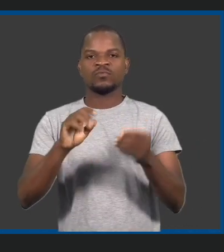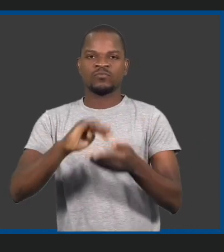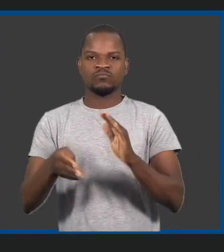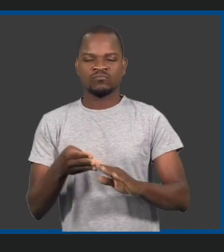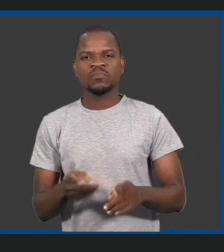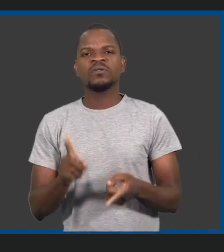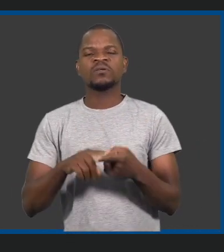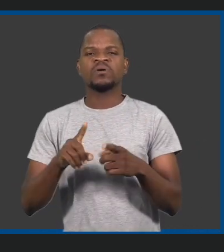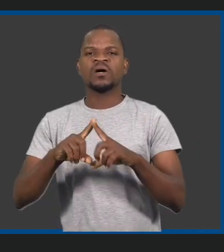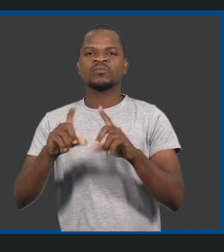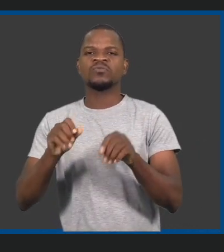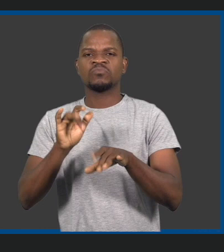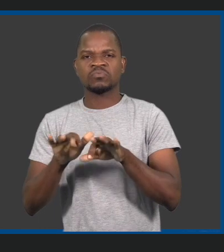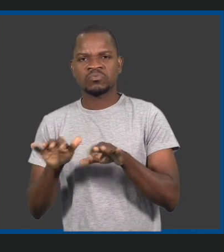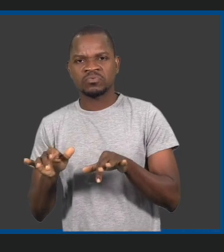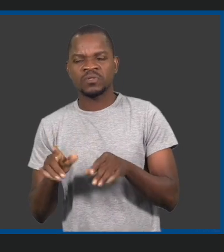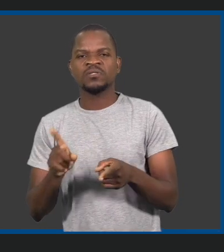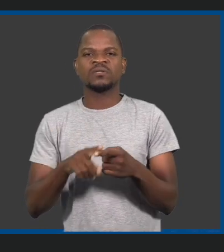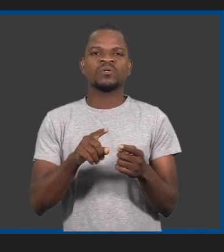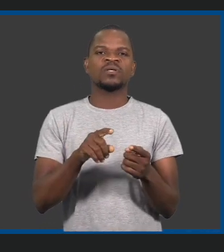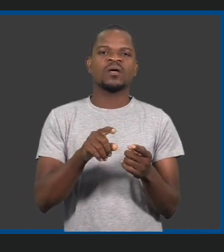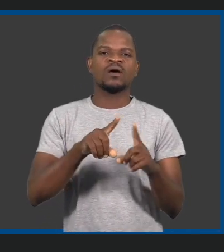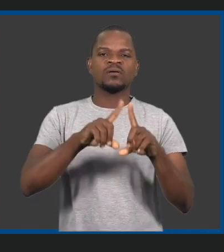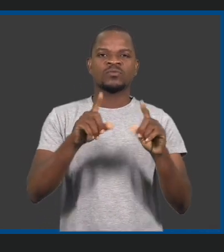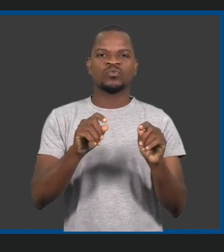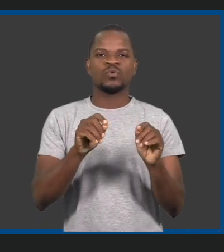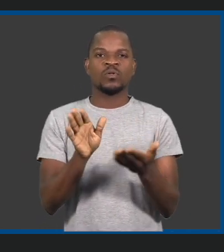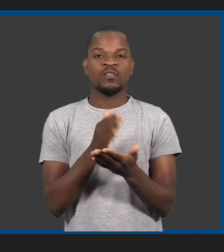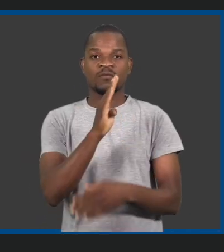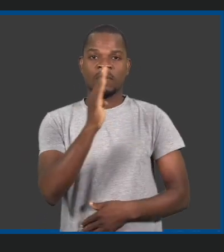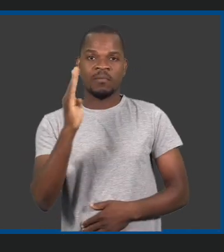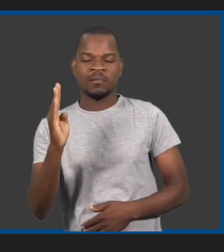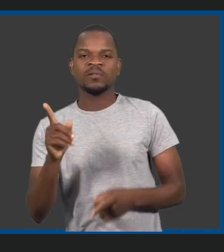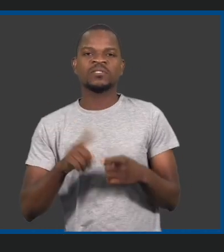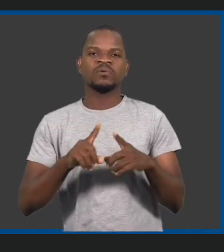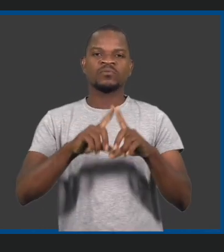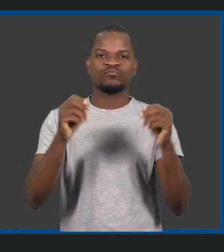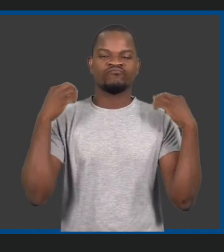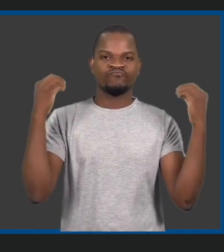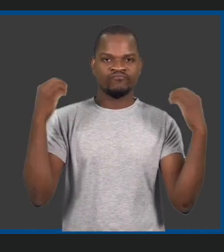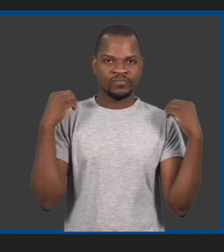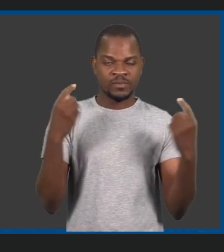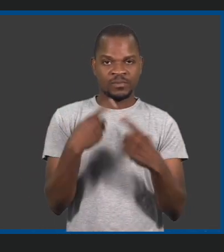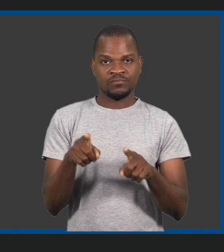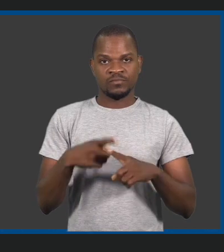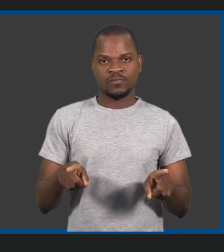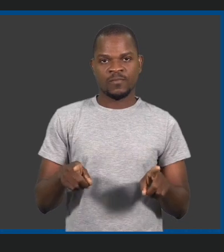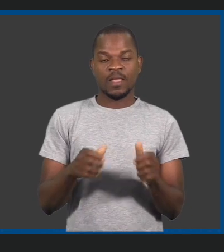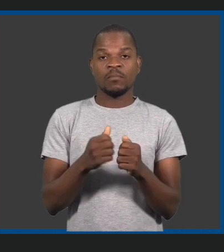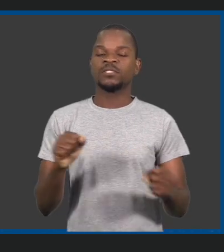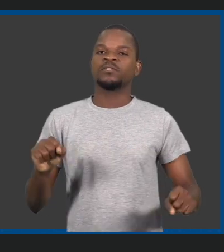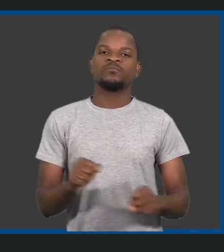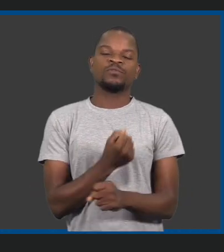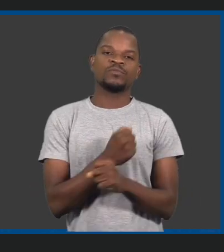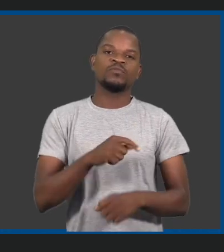Javela sem termos uma autorização. Toda a papelada do nosso lado já passou para o lado do município de Amatola, só nós estamos à espera que o município diga a escolha.